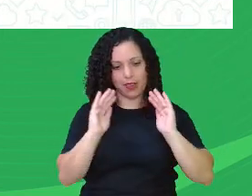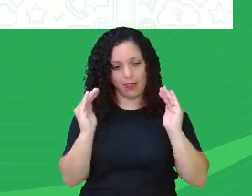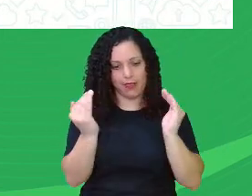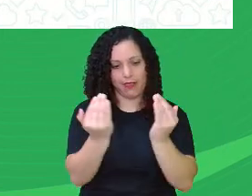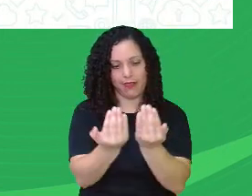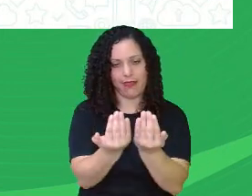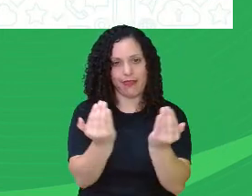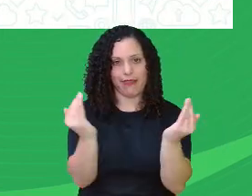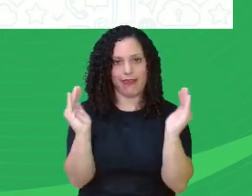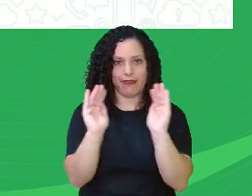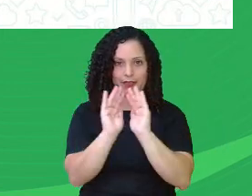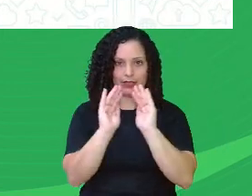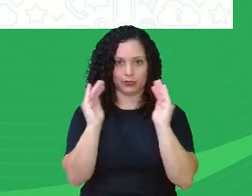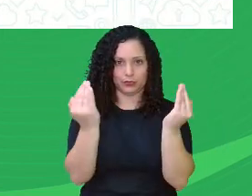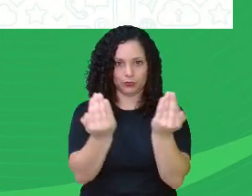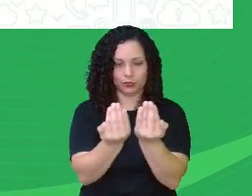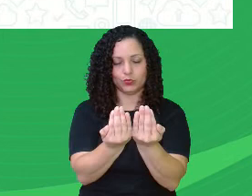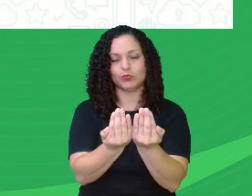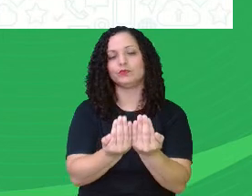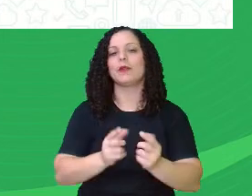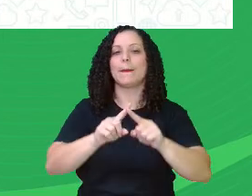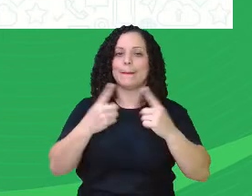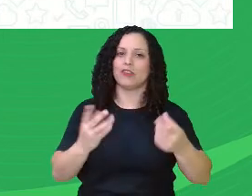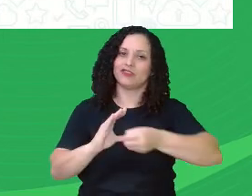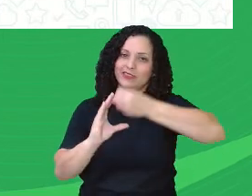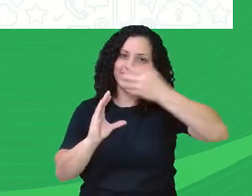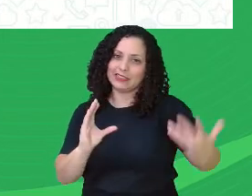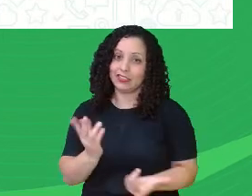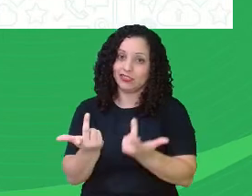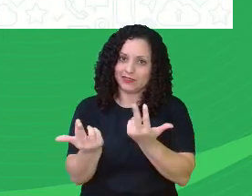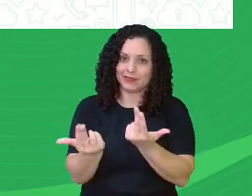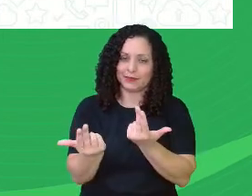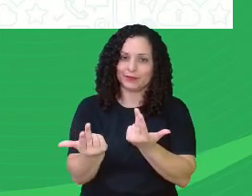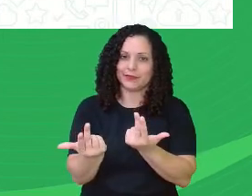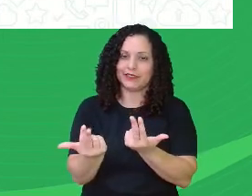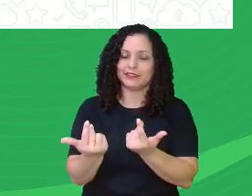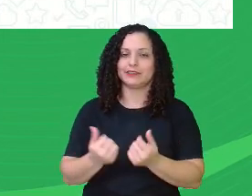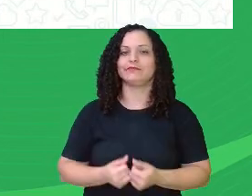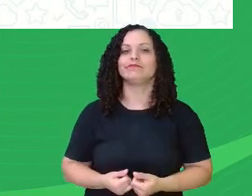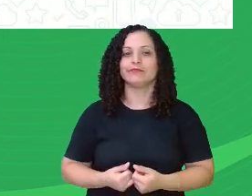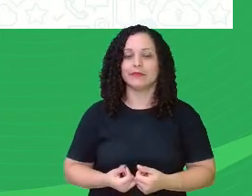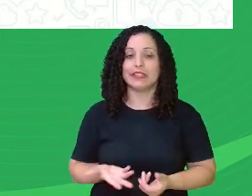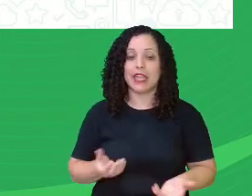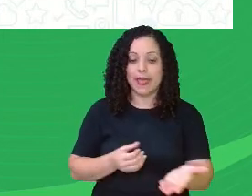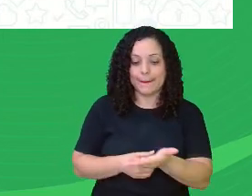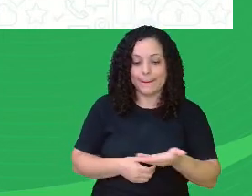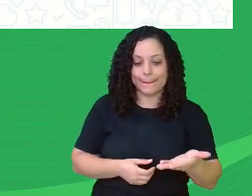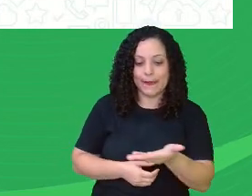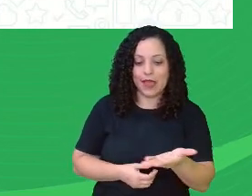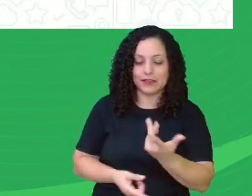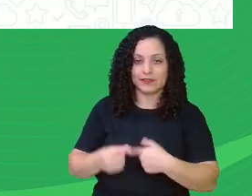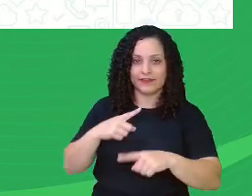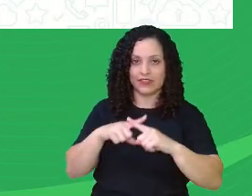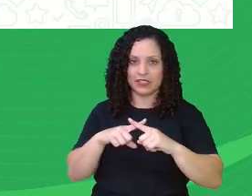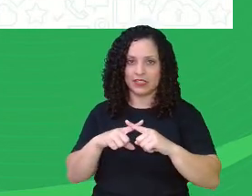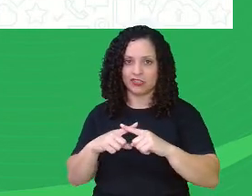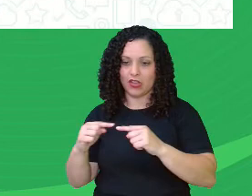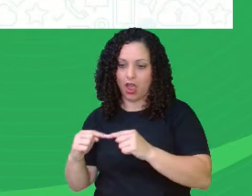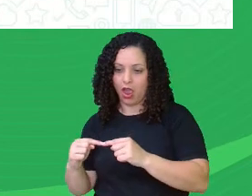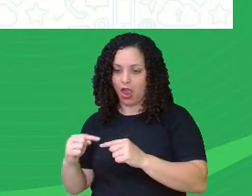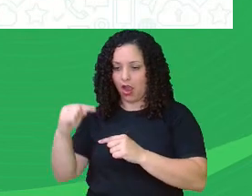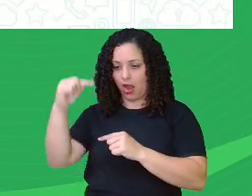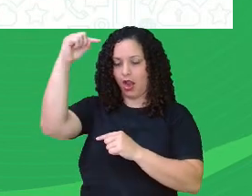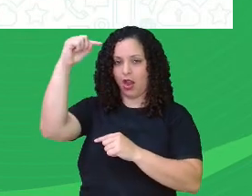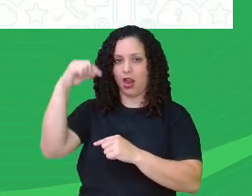base circular, mas tem a mesma característica que o volume é a área da base vezes a altura. Só que ele não pode ser chamado de